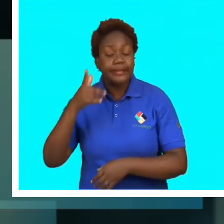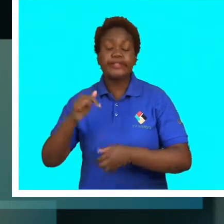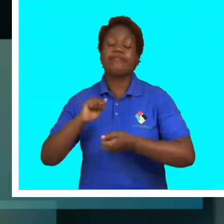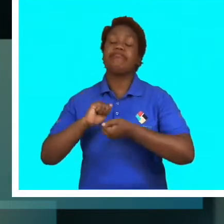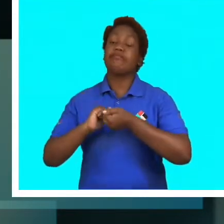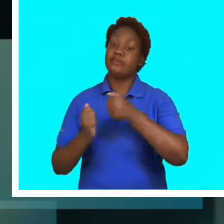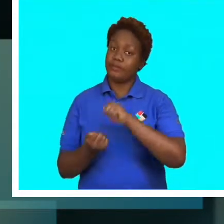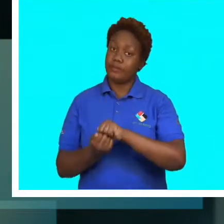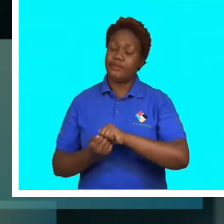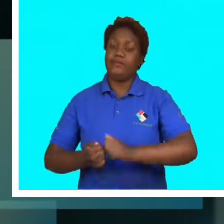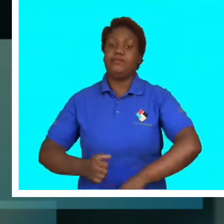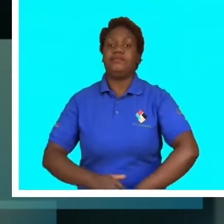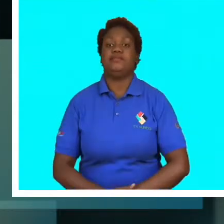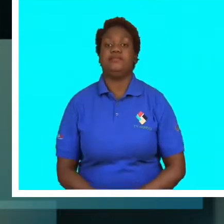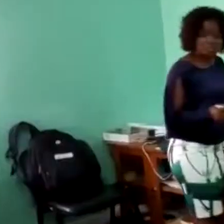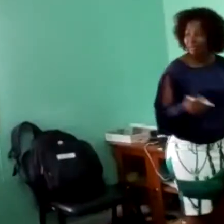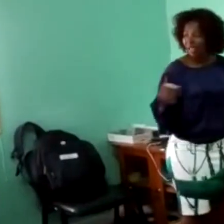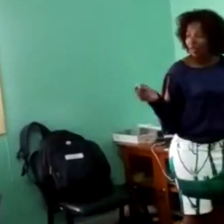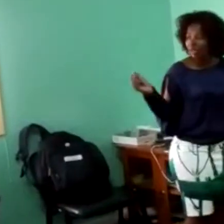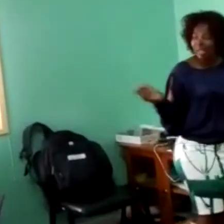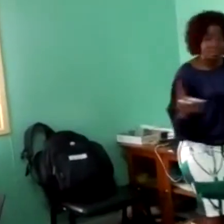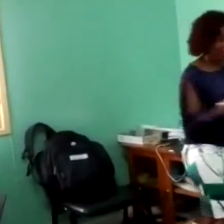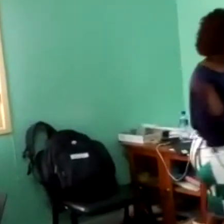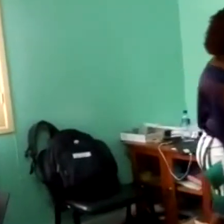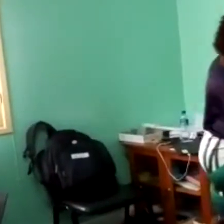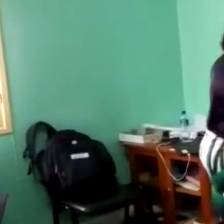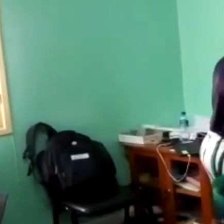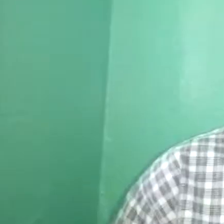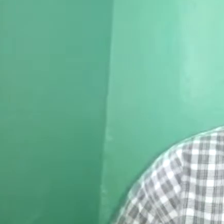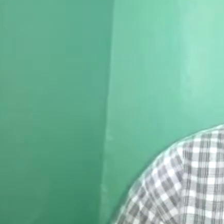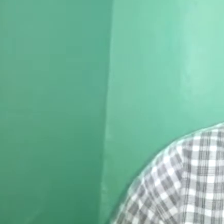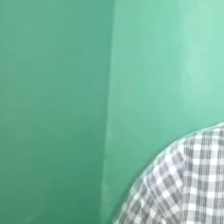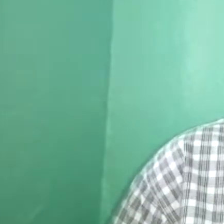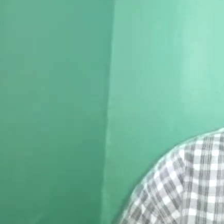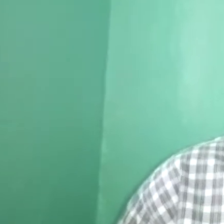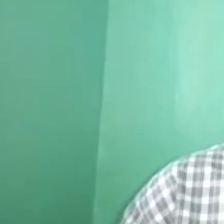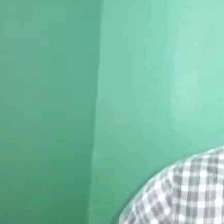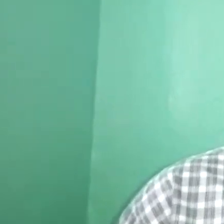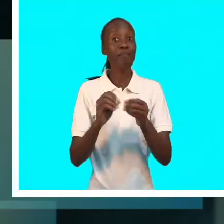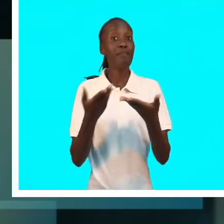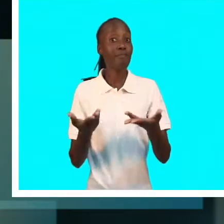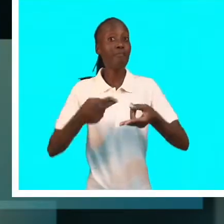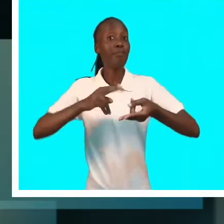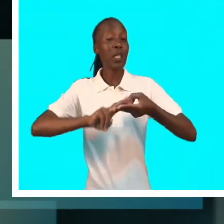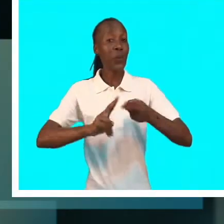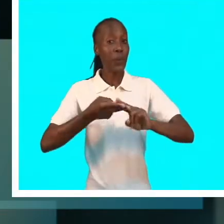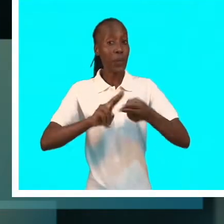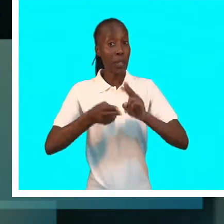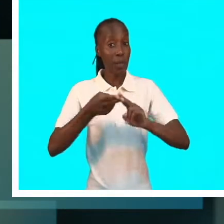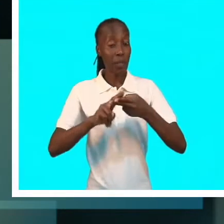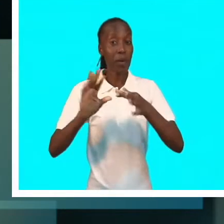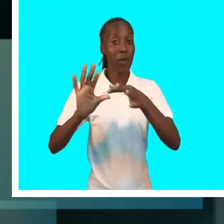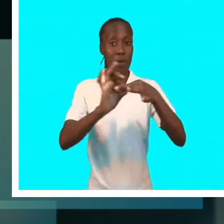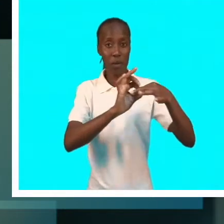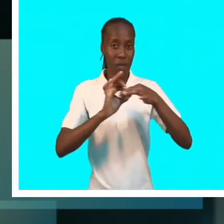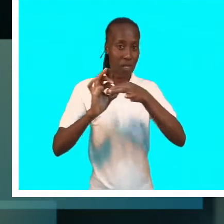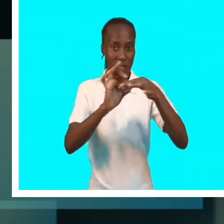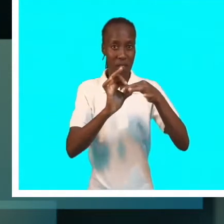busca de soluções para os problemas que as rádios comunitárias enfrentam. Este evento de